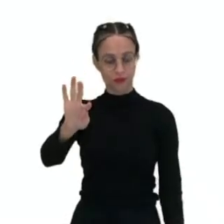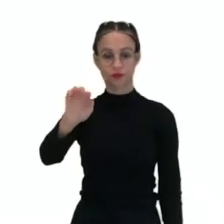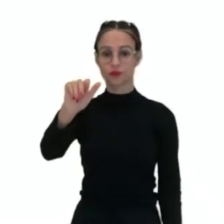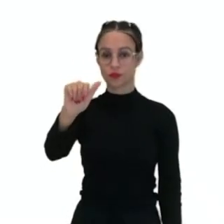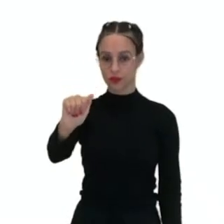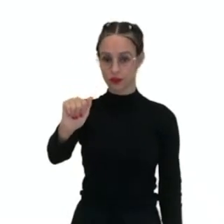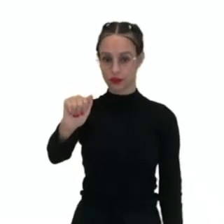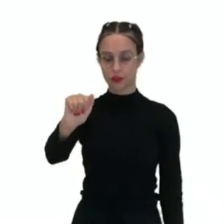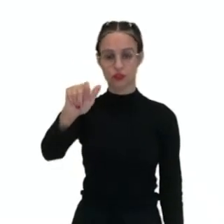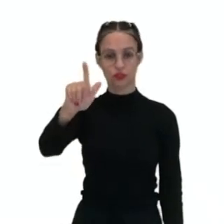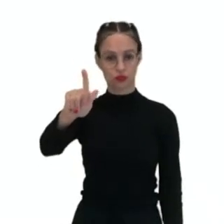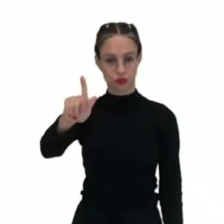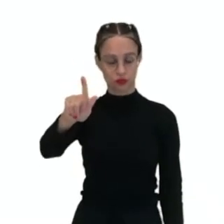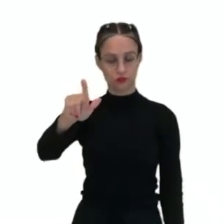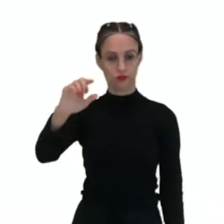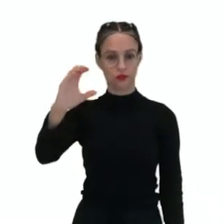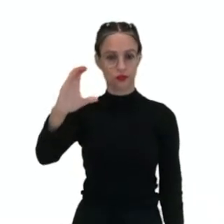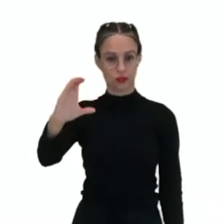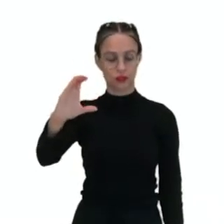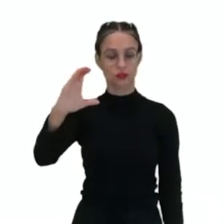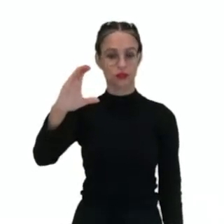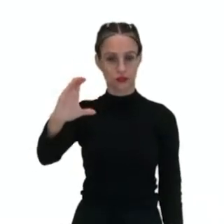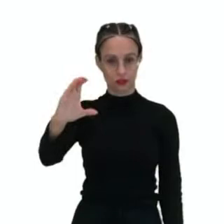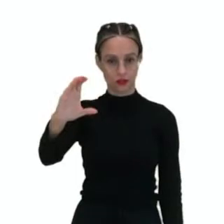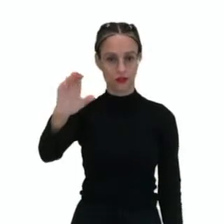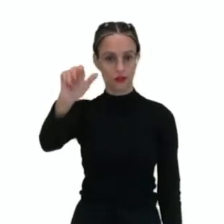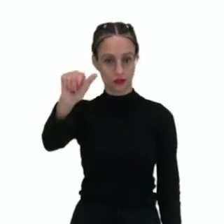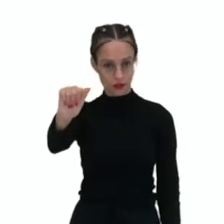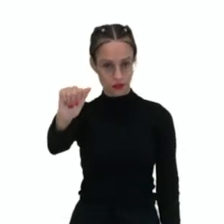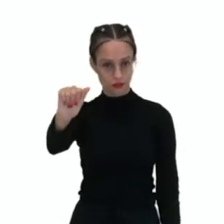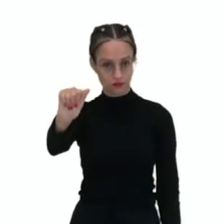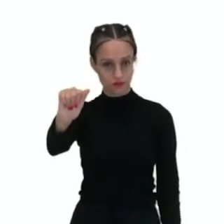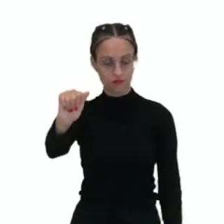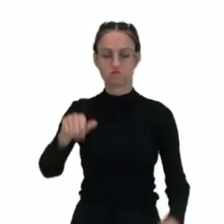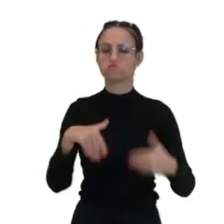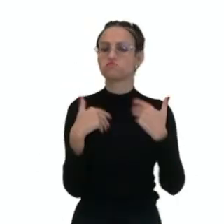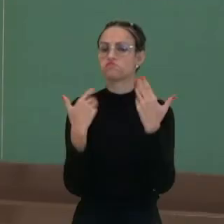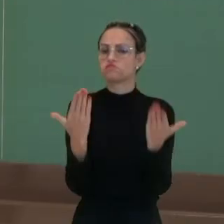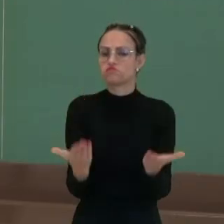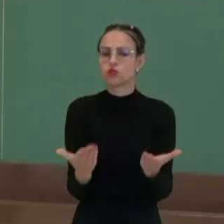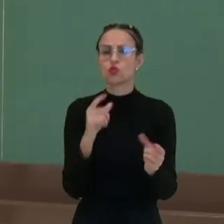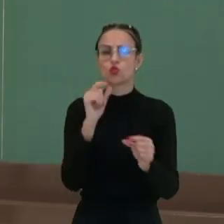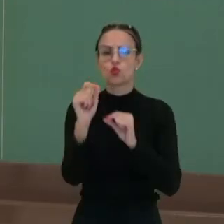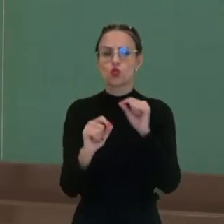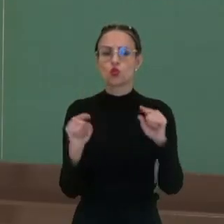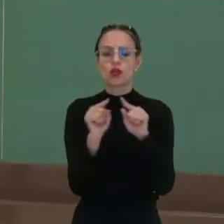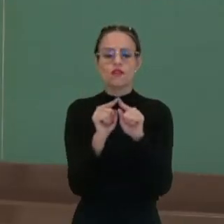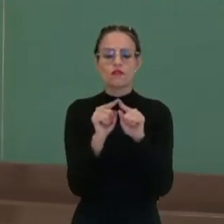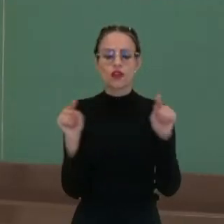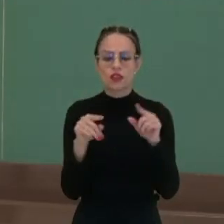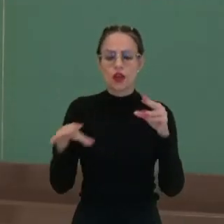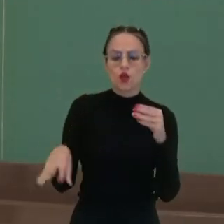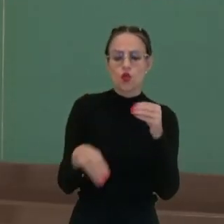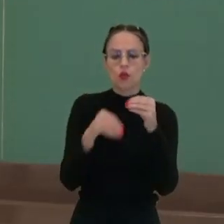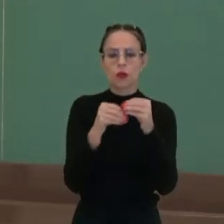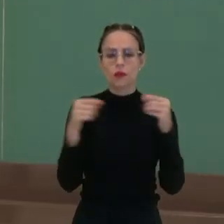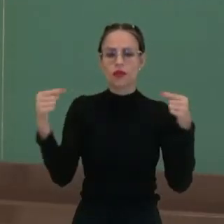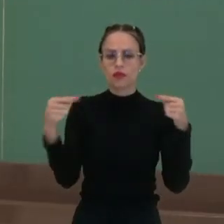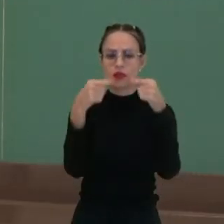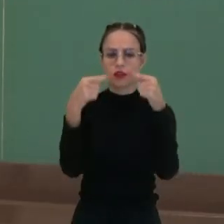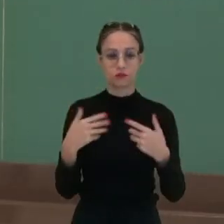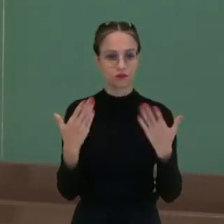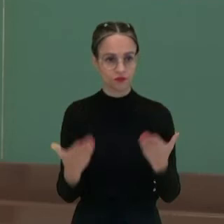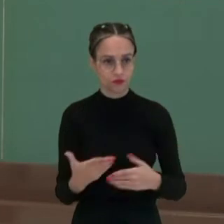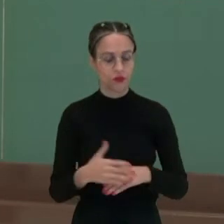A, G, C, C, A. Qual é o trecho da fita complementar? Então,